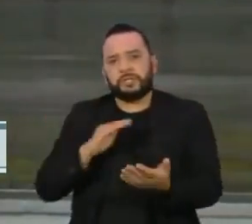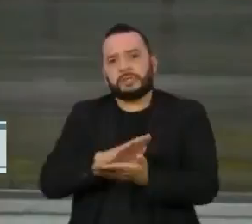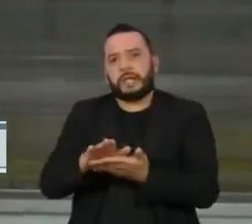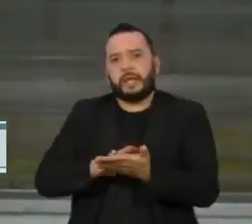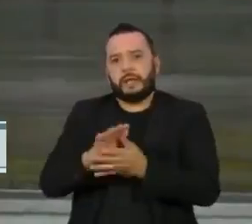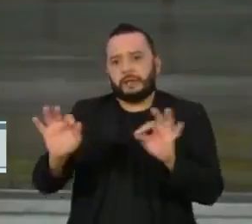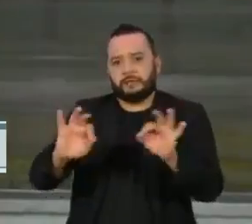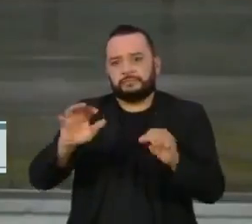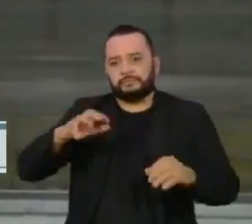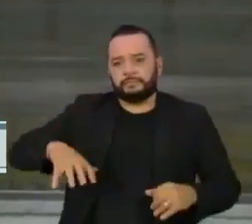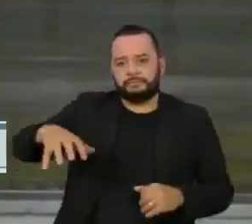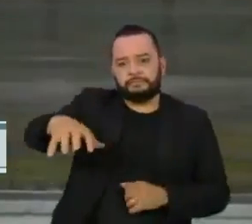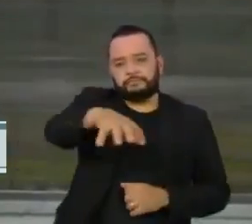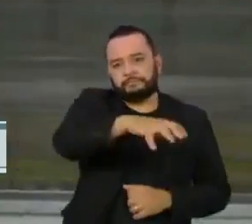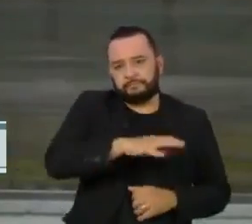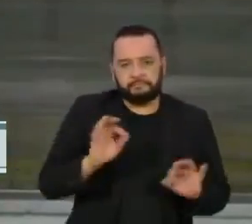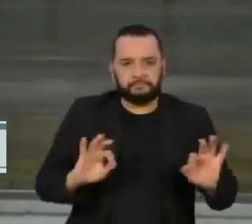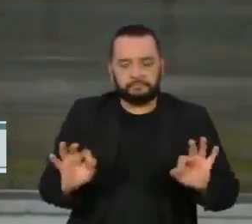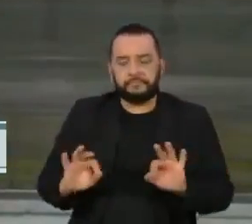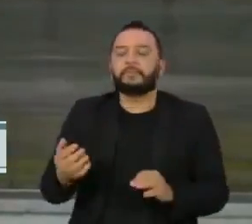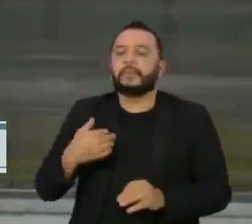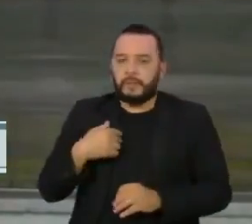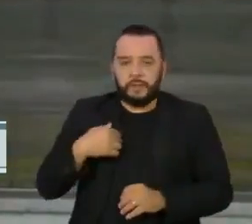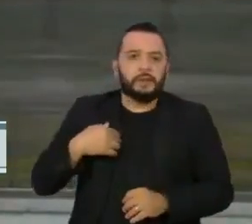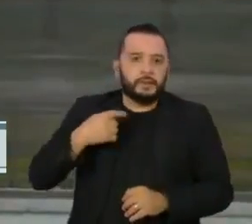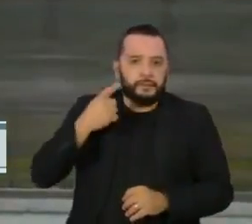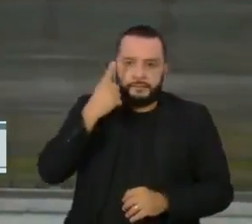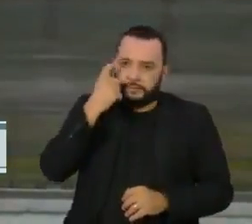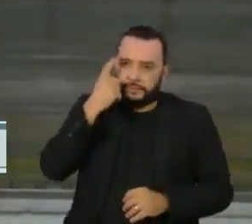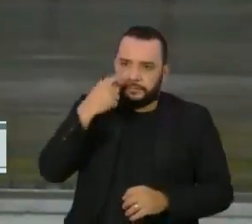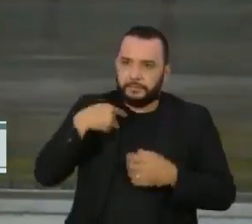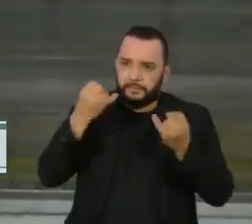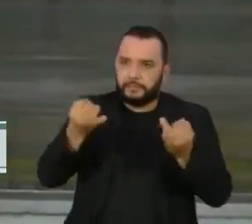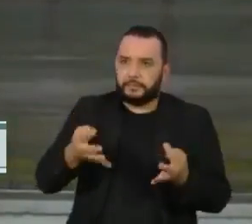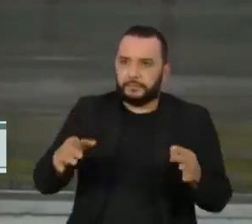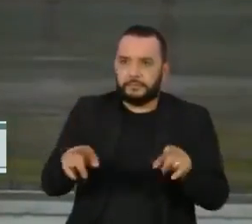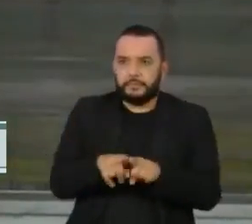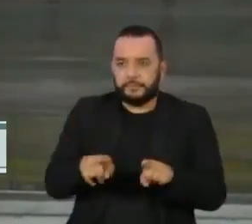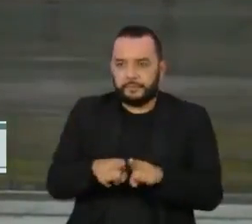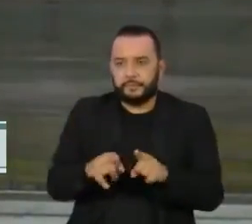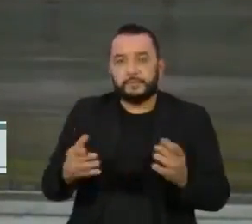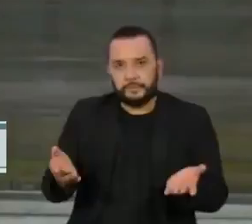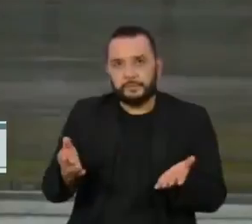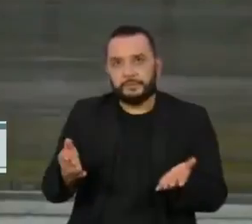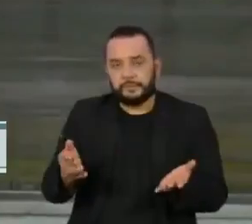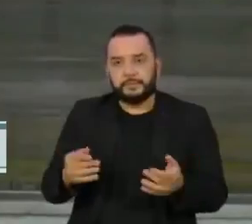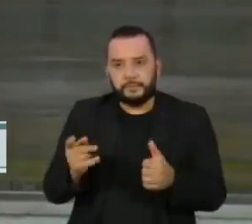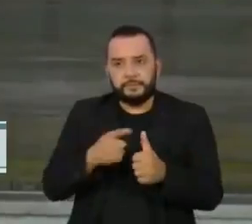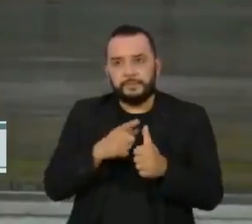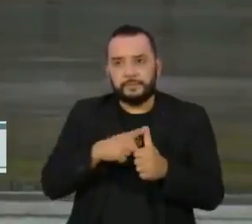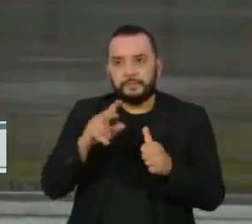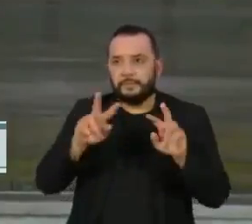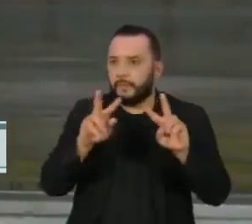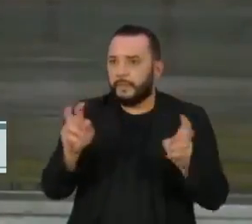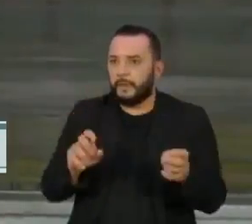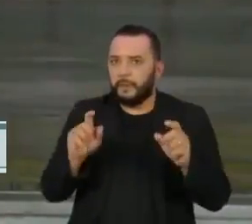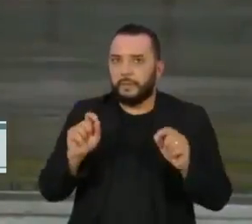secretário de Desenvolvimento Regional, falará a este respeito. Neste primeiro e grave tema,